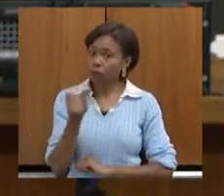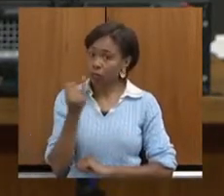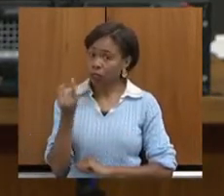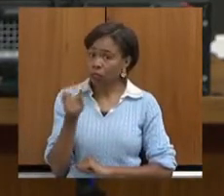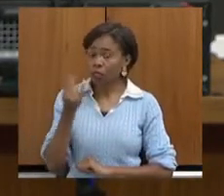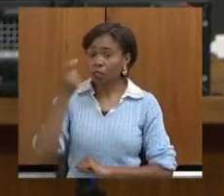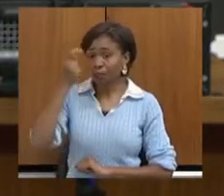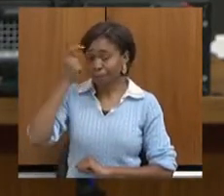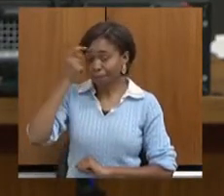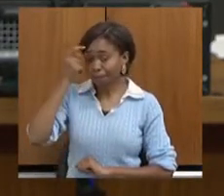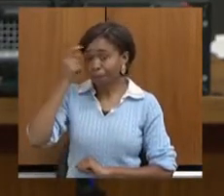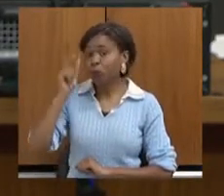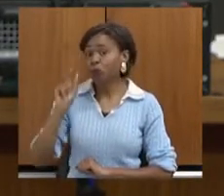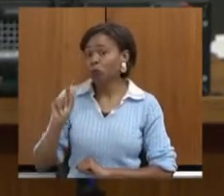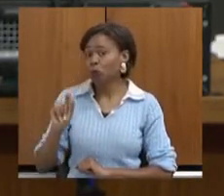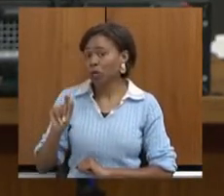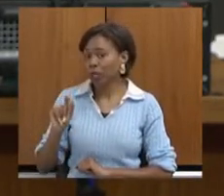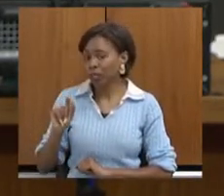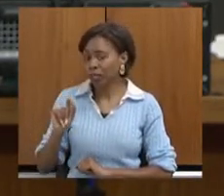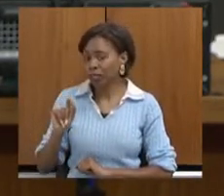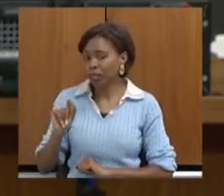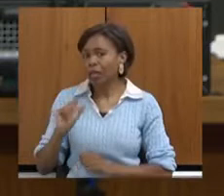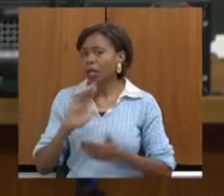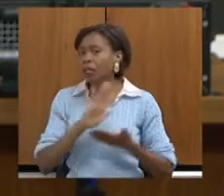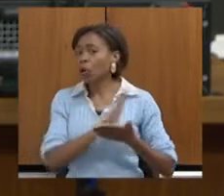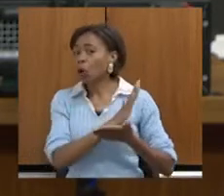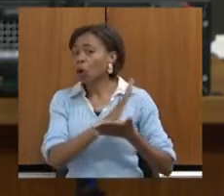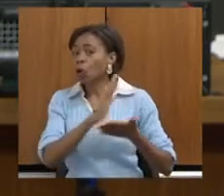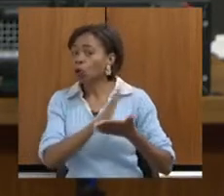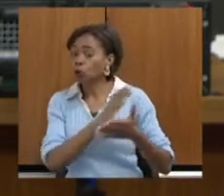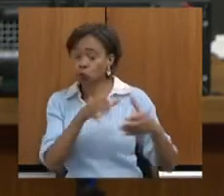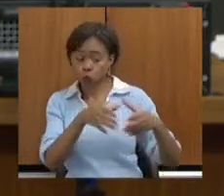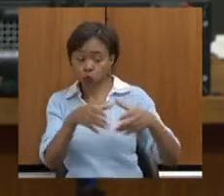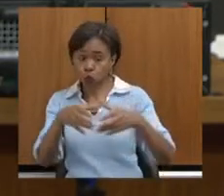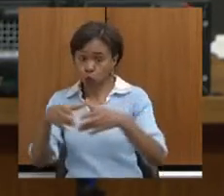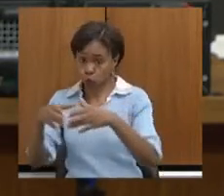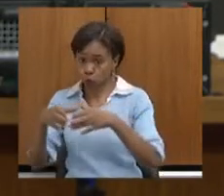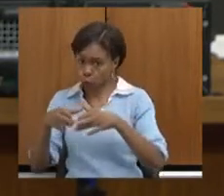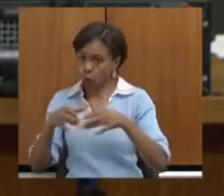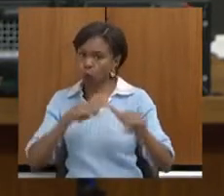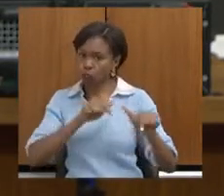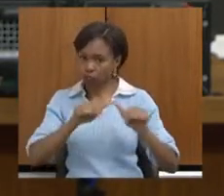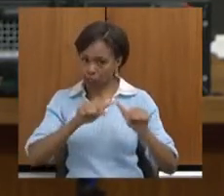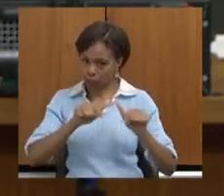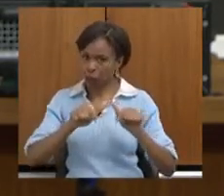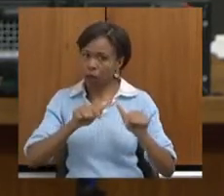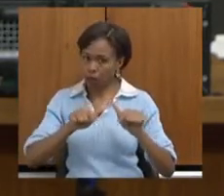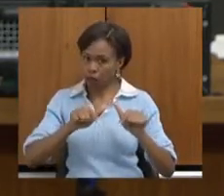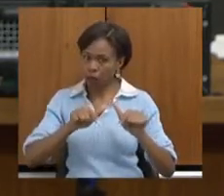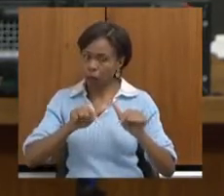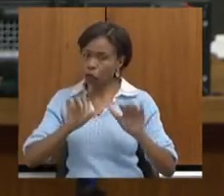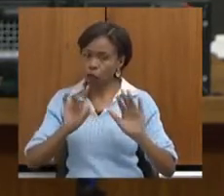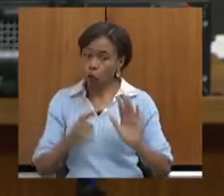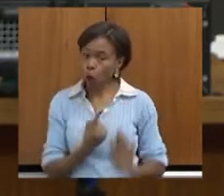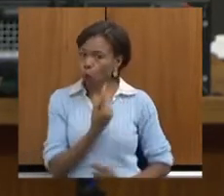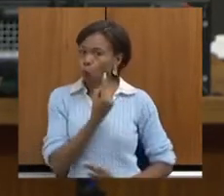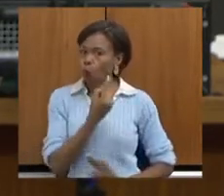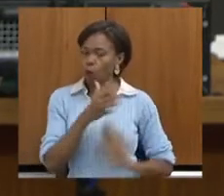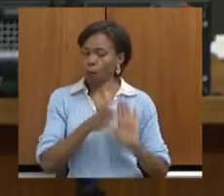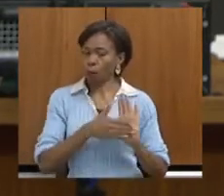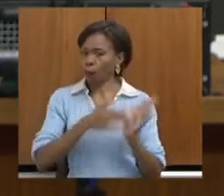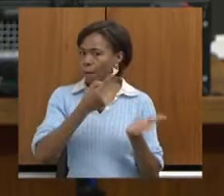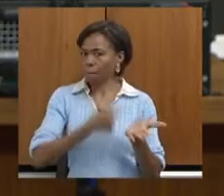gente tem que pensar que são algumas frentes de trabalho né e não só a repactuação